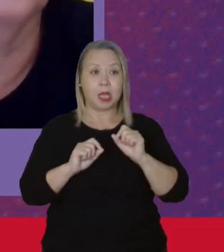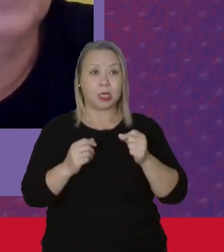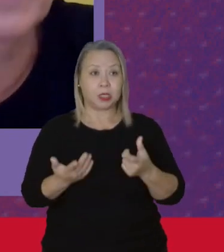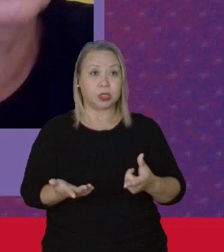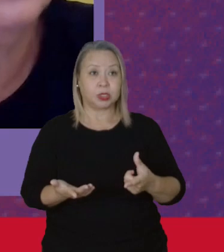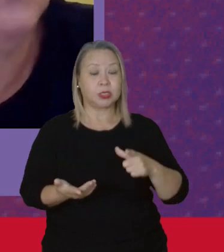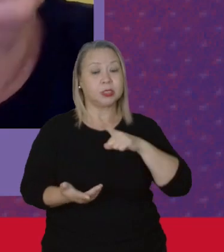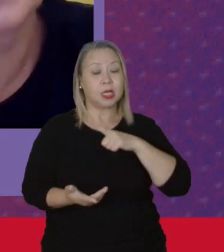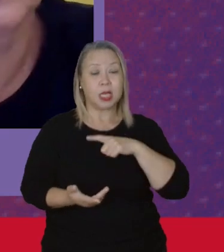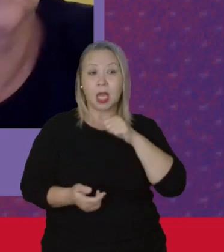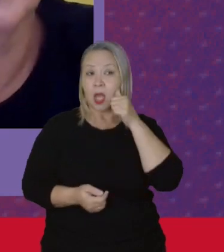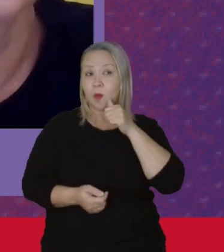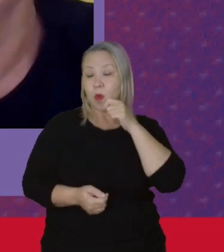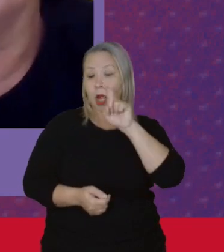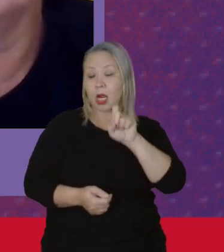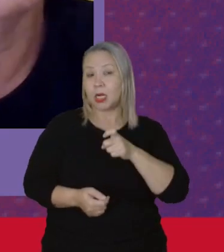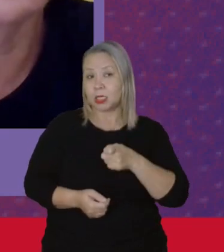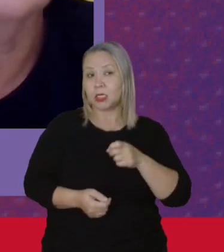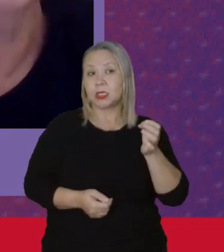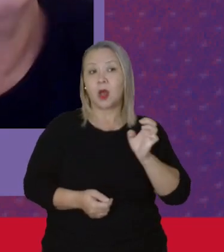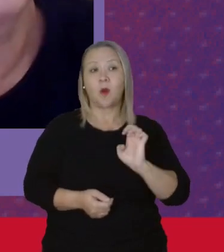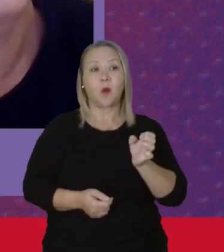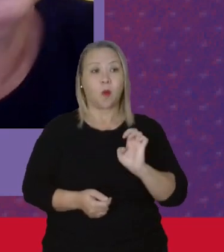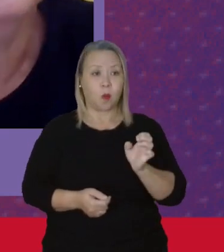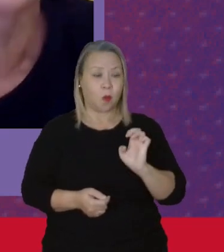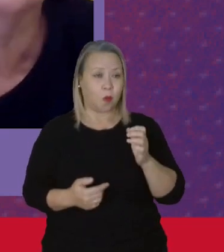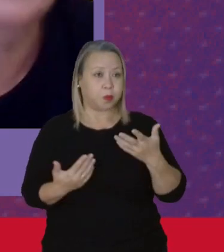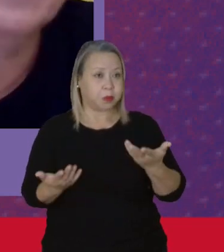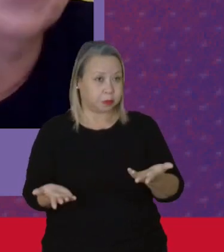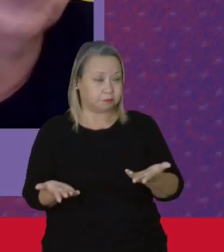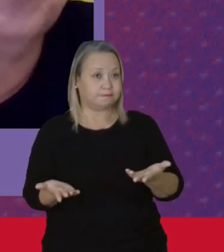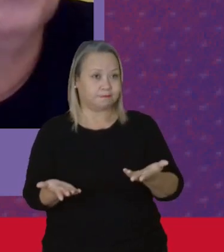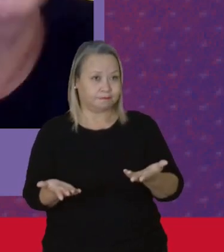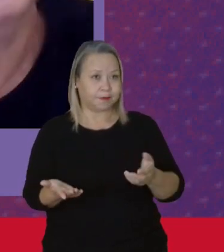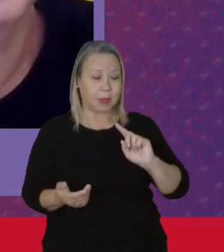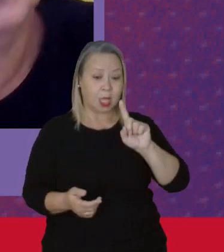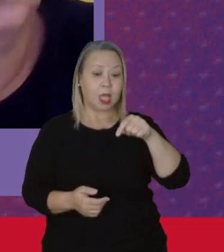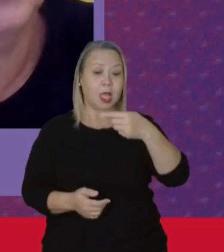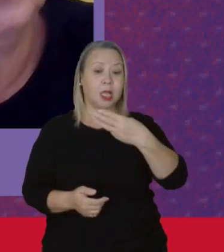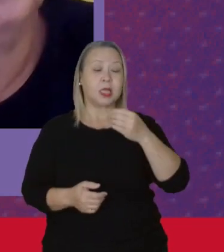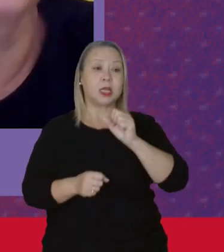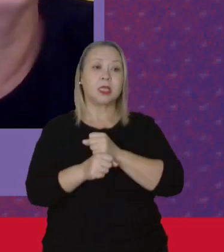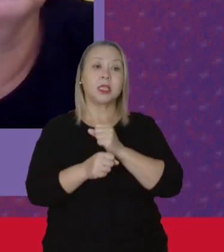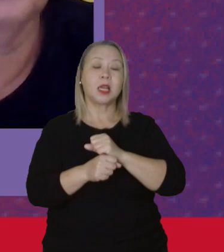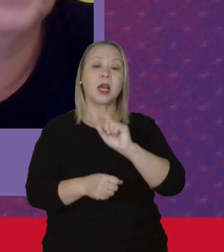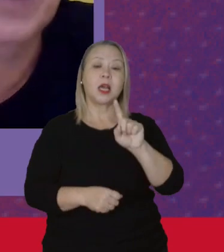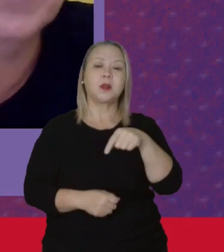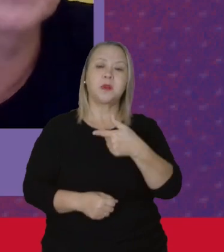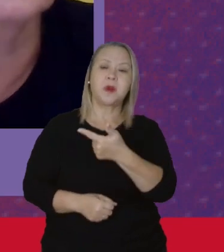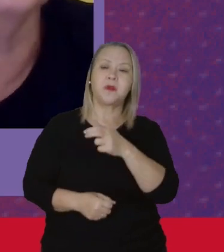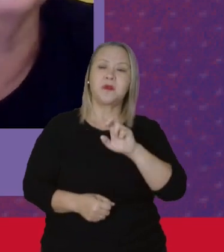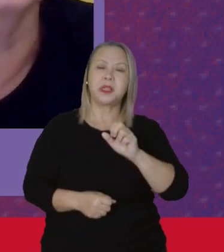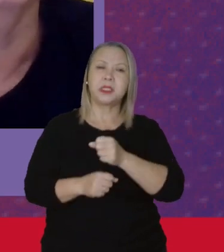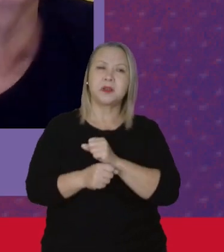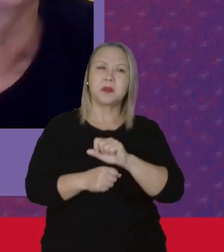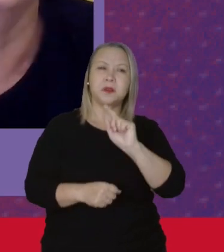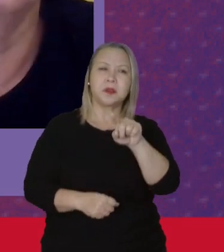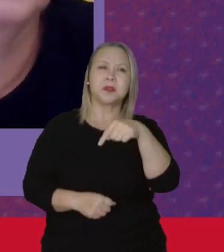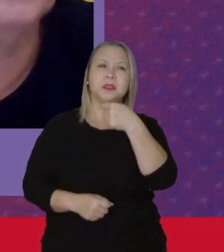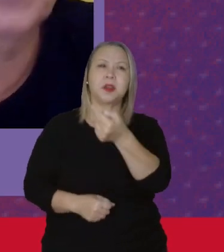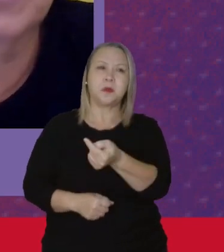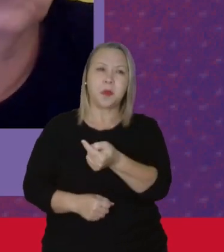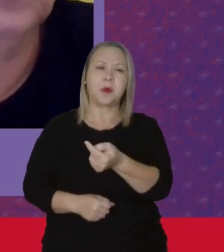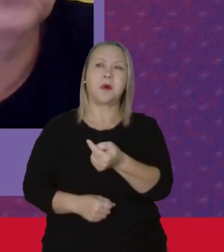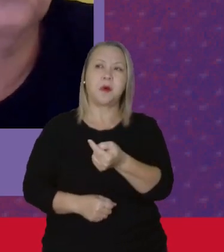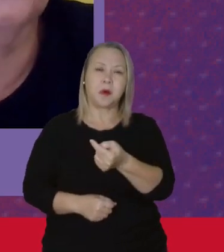nós temos mulheres que são homossexuais, mas depois, 30 anos depois, 25 anos depois, já no PNAISM